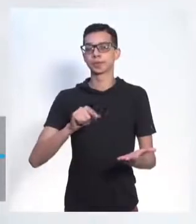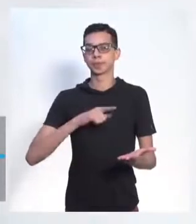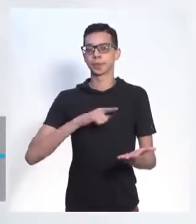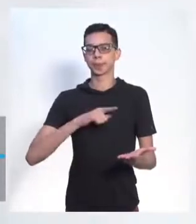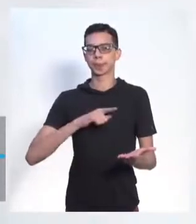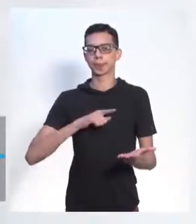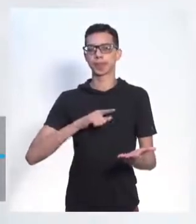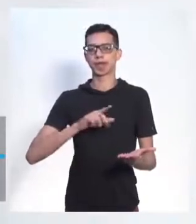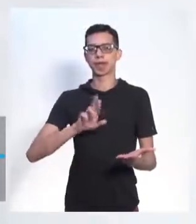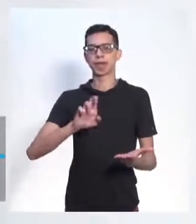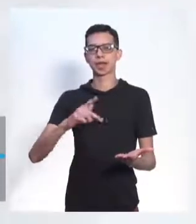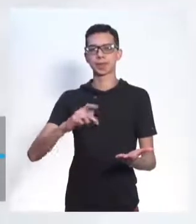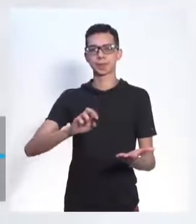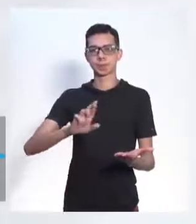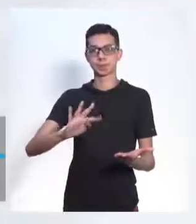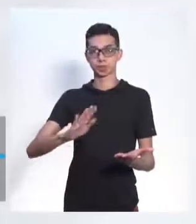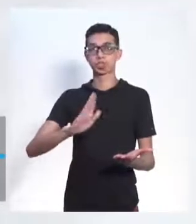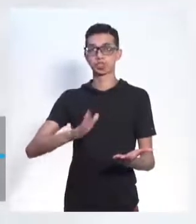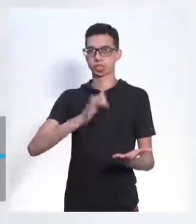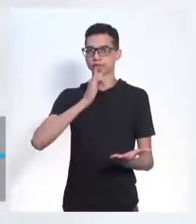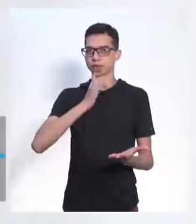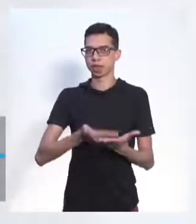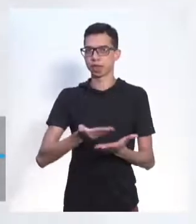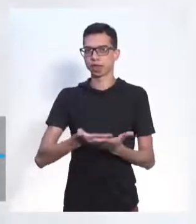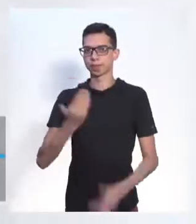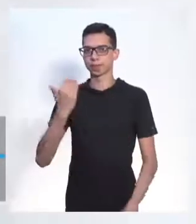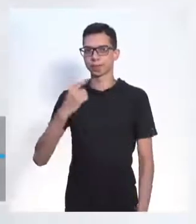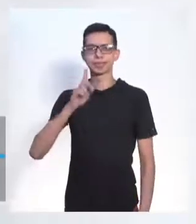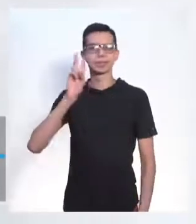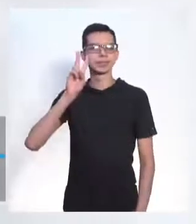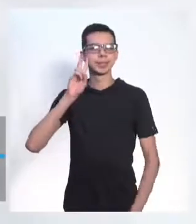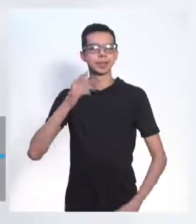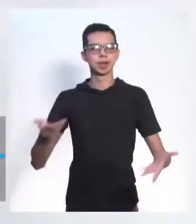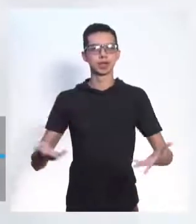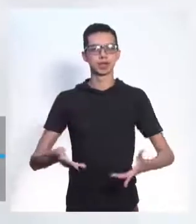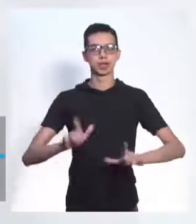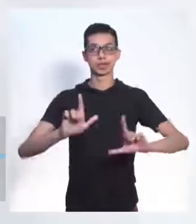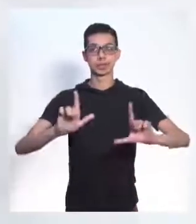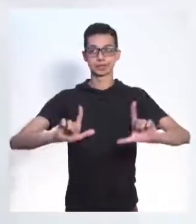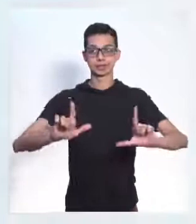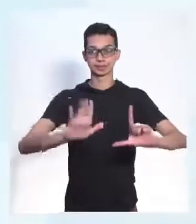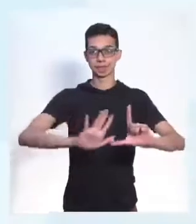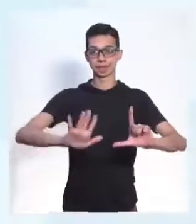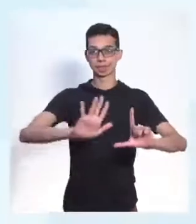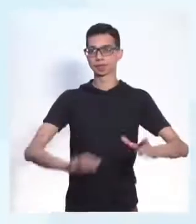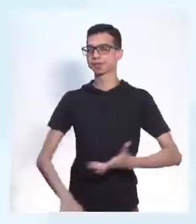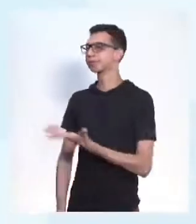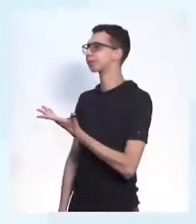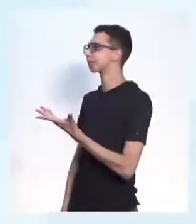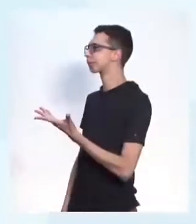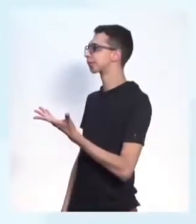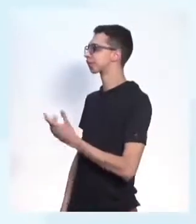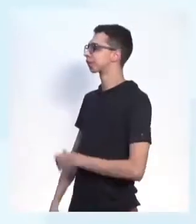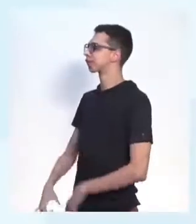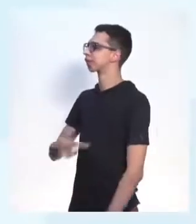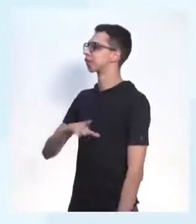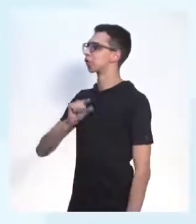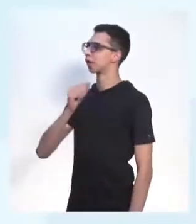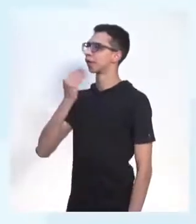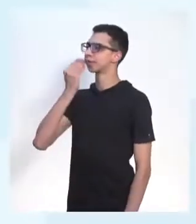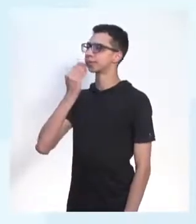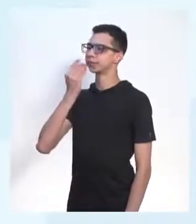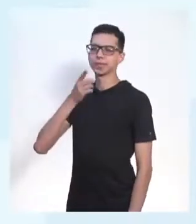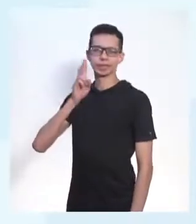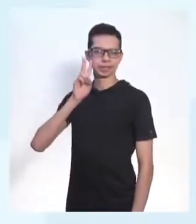aula passada a gente falou um pouquinho já desse Lab Report. Lembrei, vai aparecer na tela agora, que aí vocês tinham lá a experiência lá do ovo,